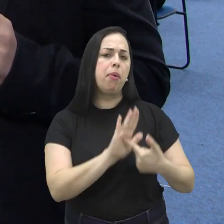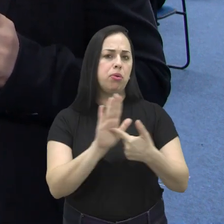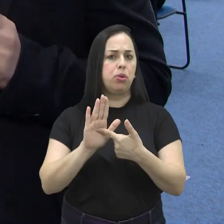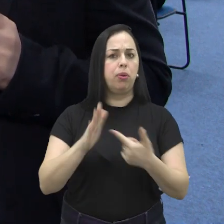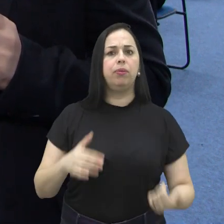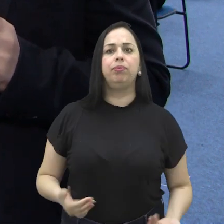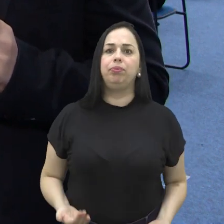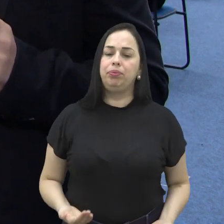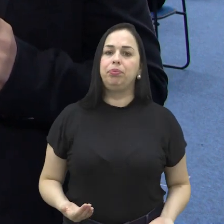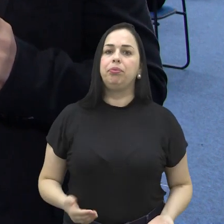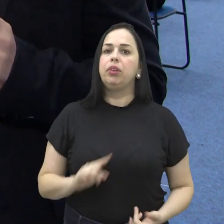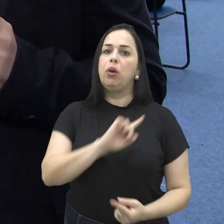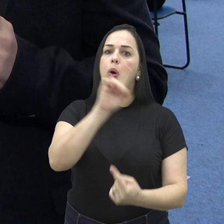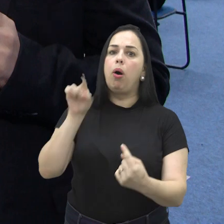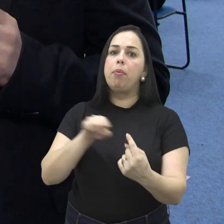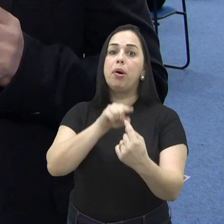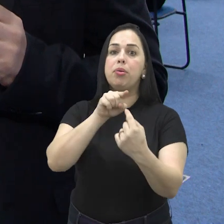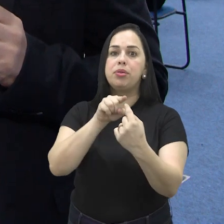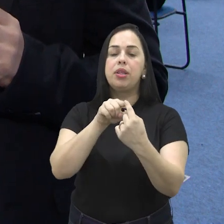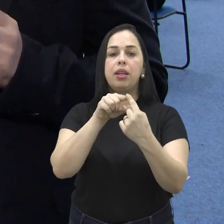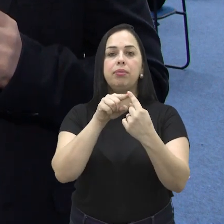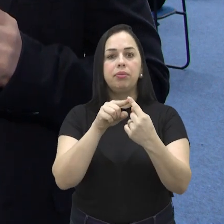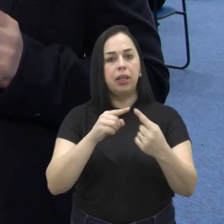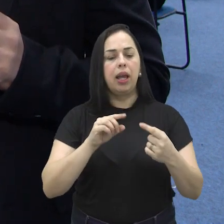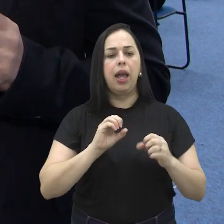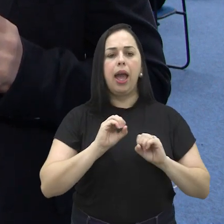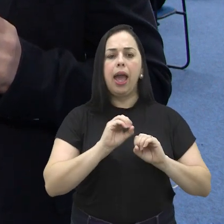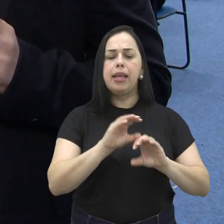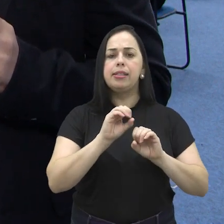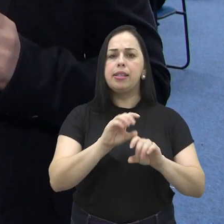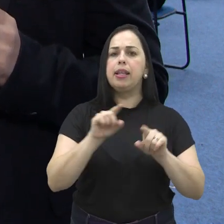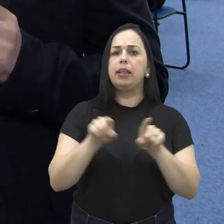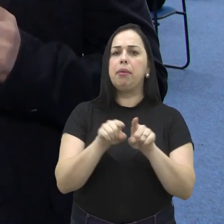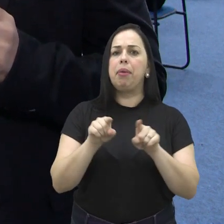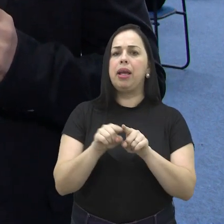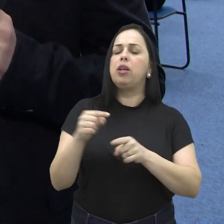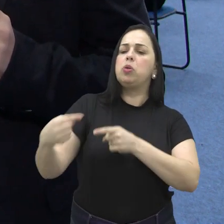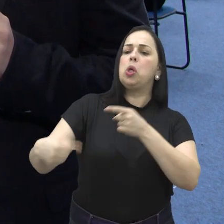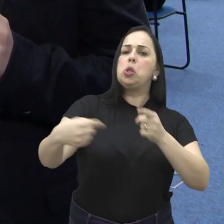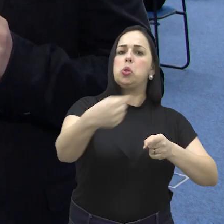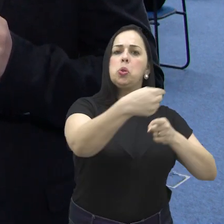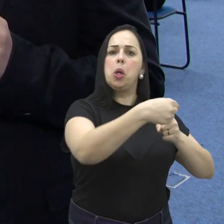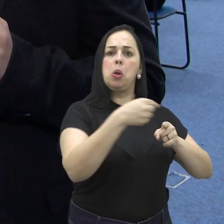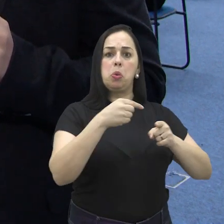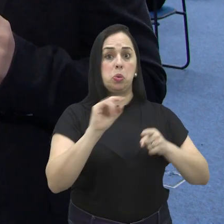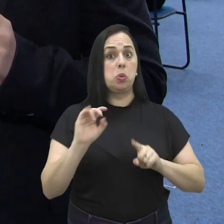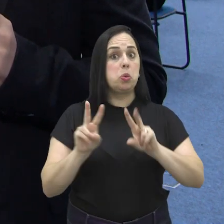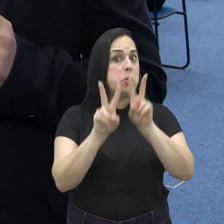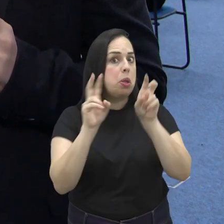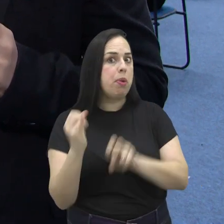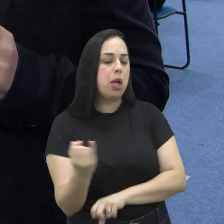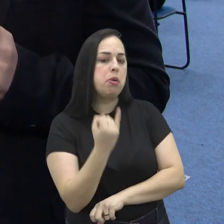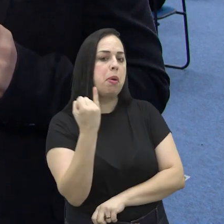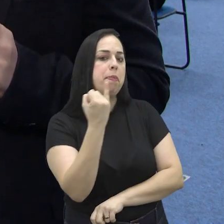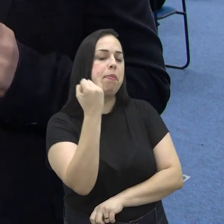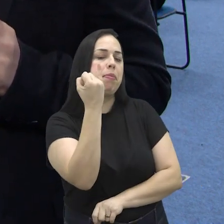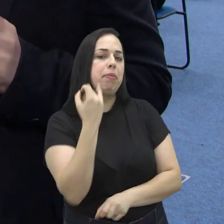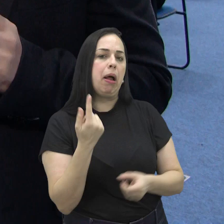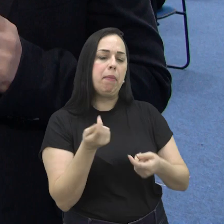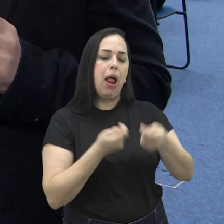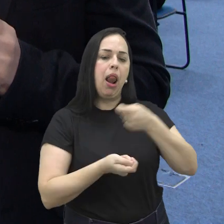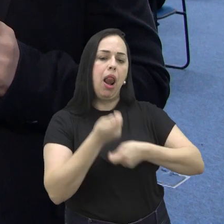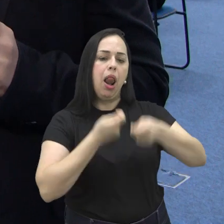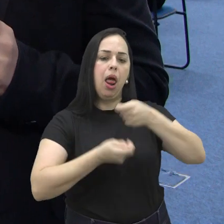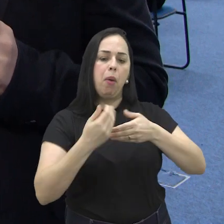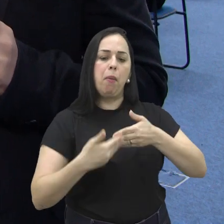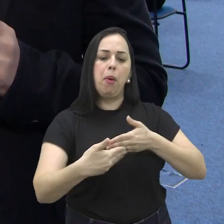trazidos aqui para o plenário da Câmara. O objetivo é dar espaço para a discussão de assuntos considerados fundamentais para